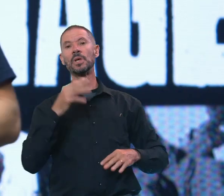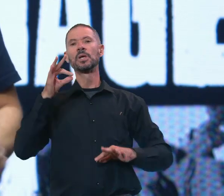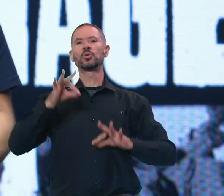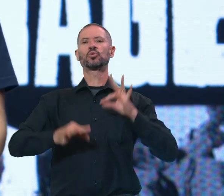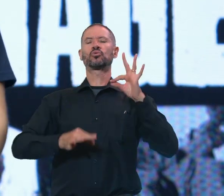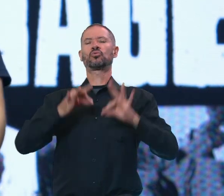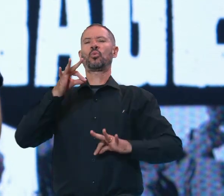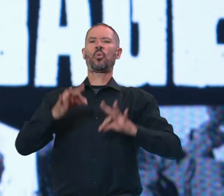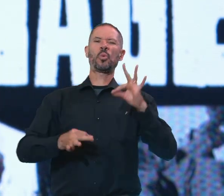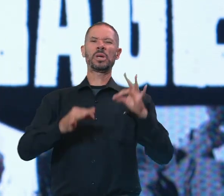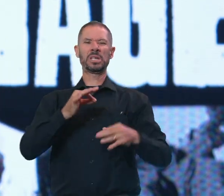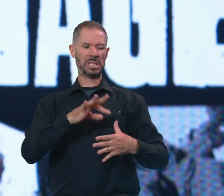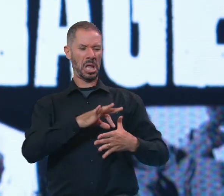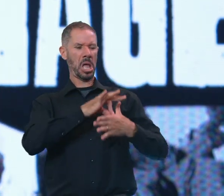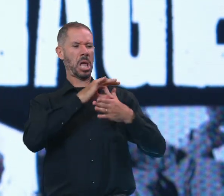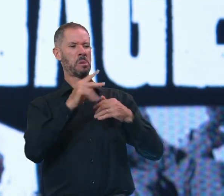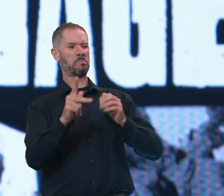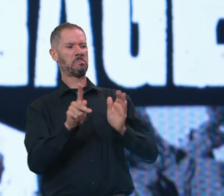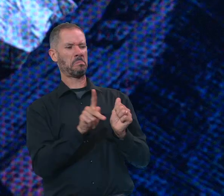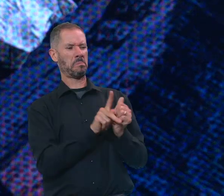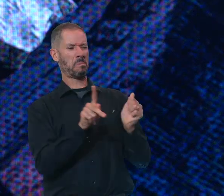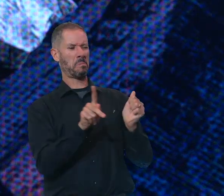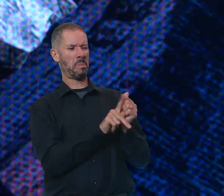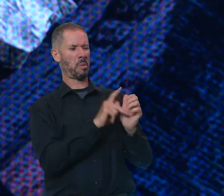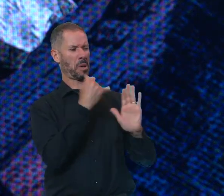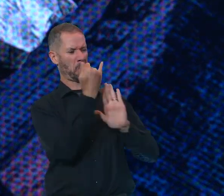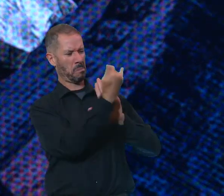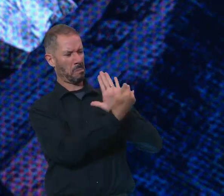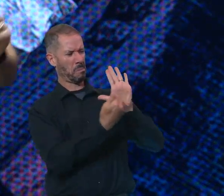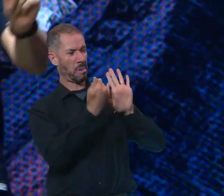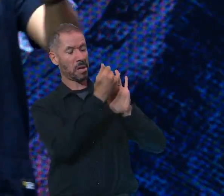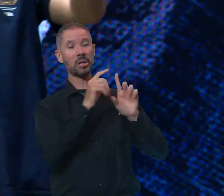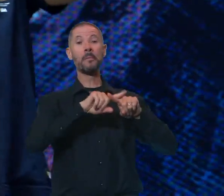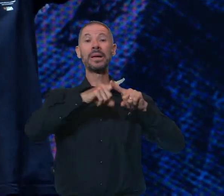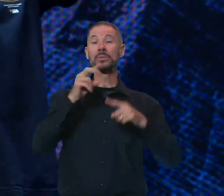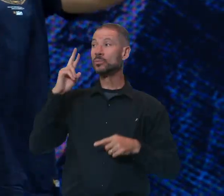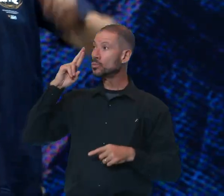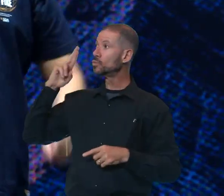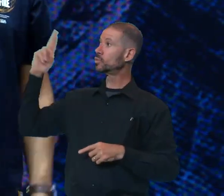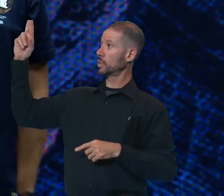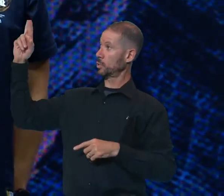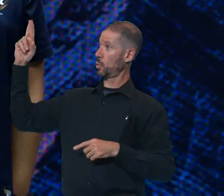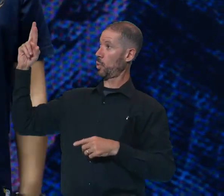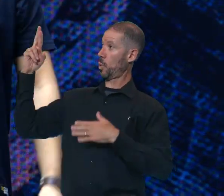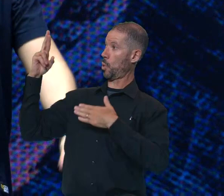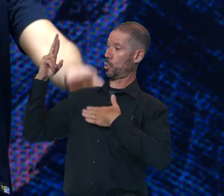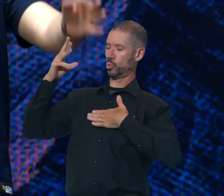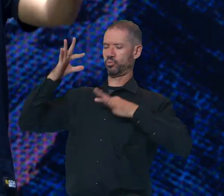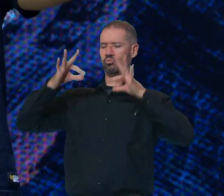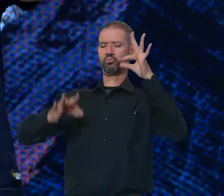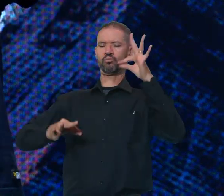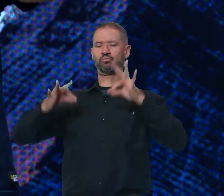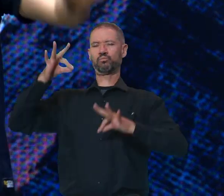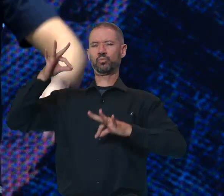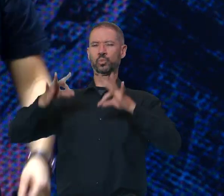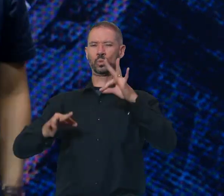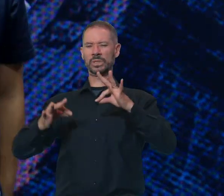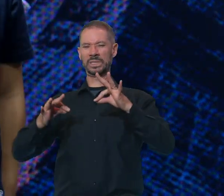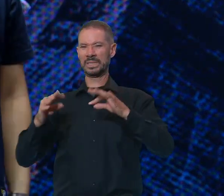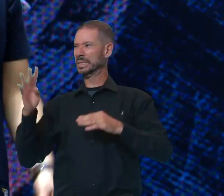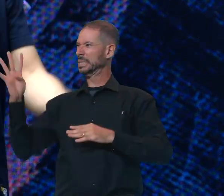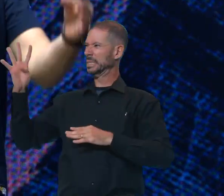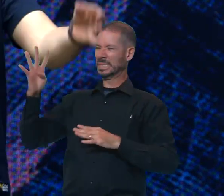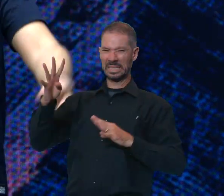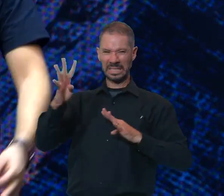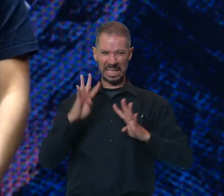suas causas, você vai ficar tentando proteger a sua própria imagem, mas quando o Senhor se torna o seu juiz, Ele está vendo cada calúnia, Ele está